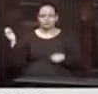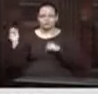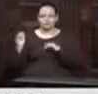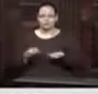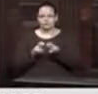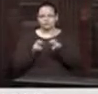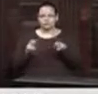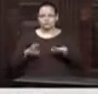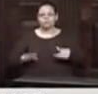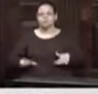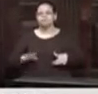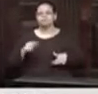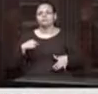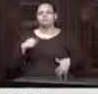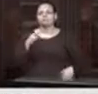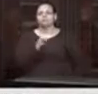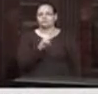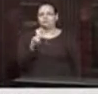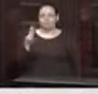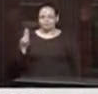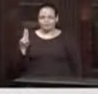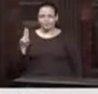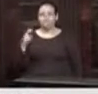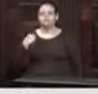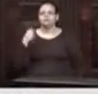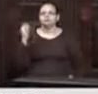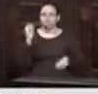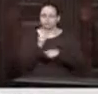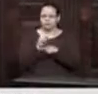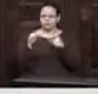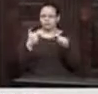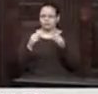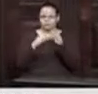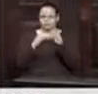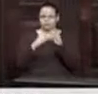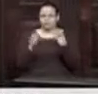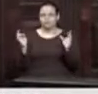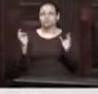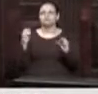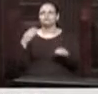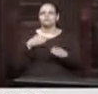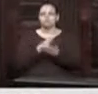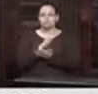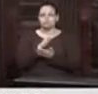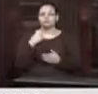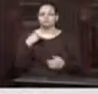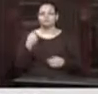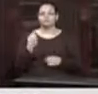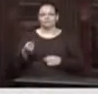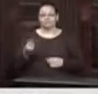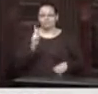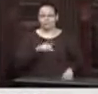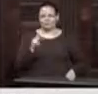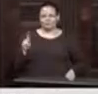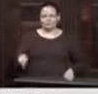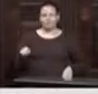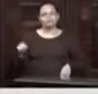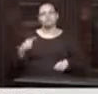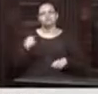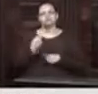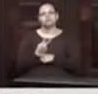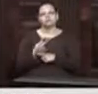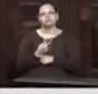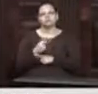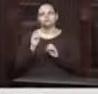de garantir a nomeação dos já concursados, nós fomos procurados pelos professores. E há um concurso público